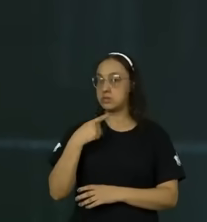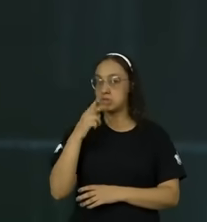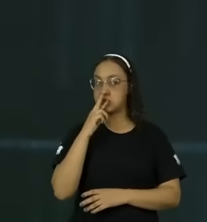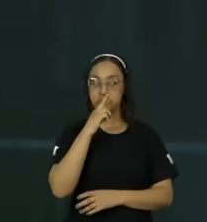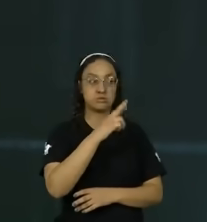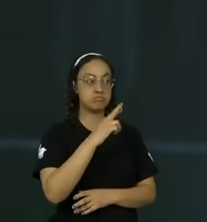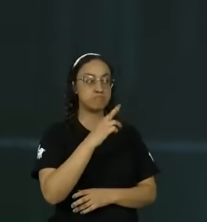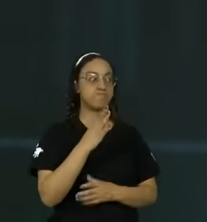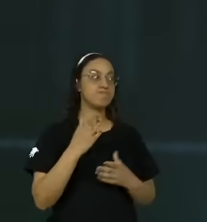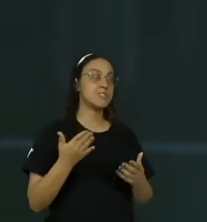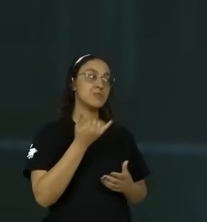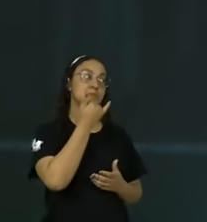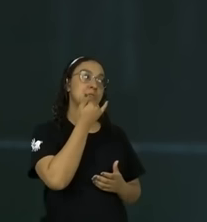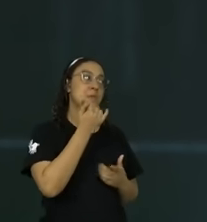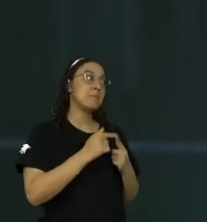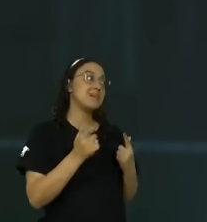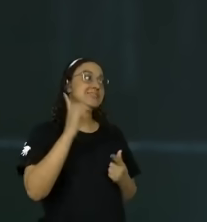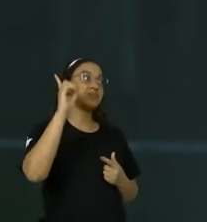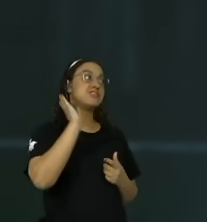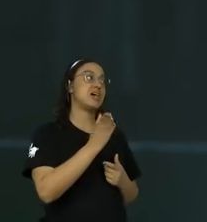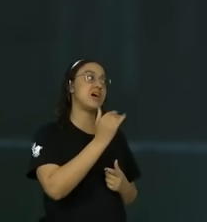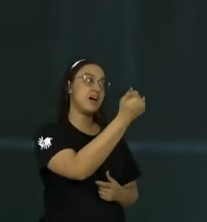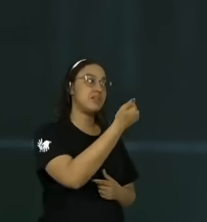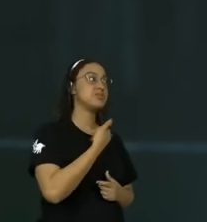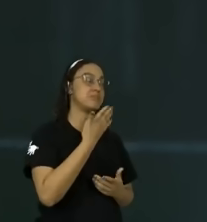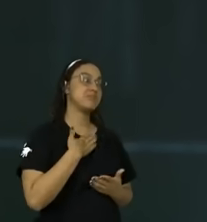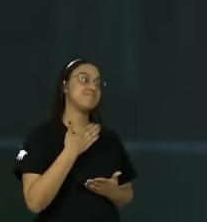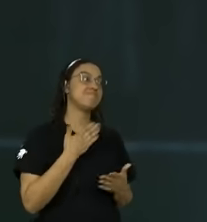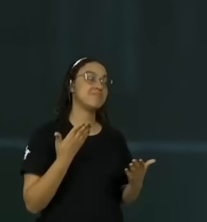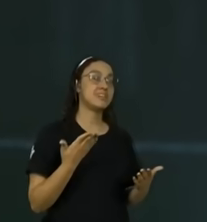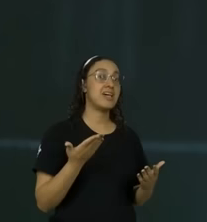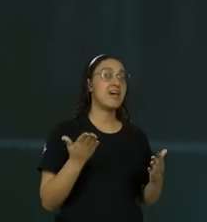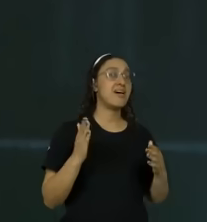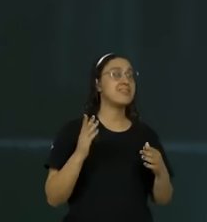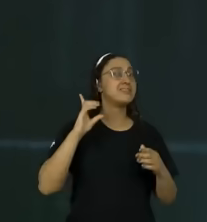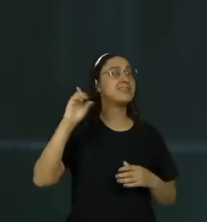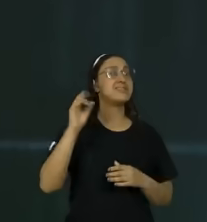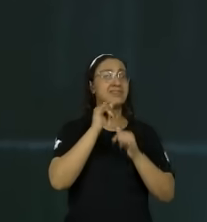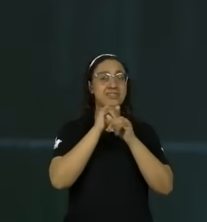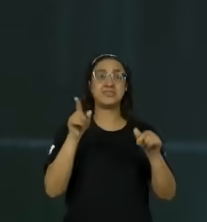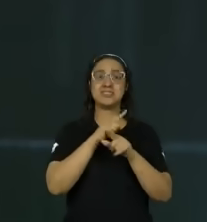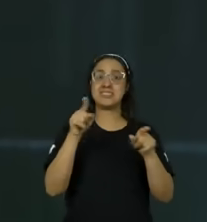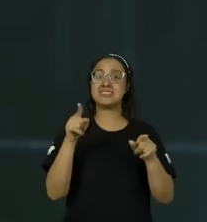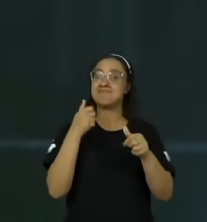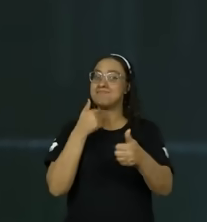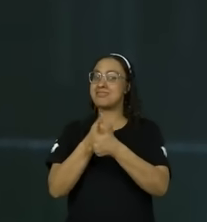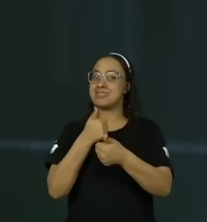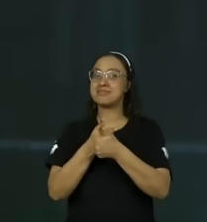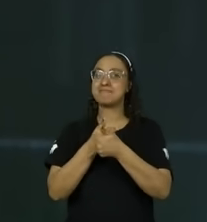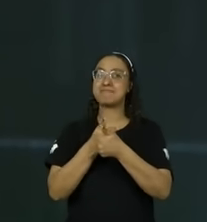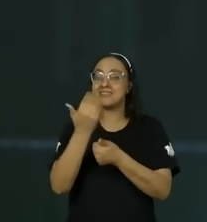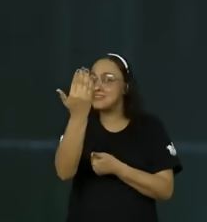não é como a gente, que muda de ideia, muda de opinião. E Deus manda dizer a você: está perto,